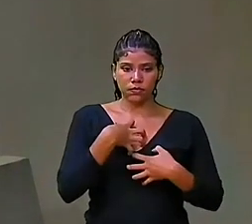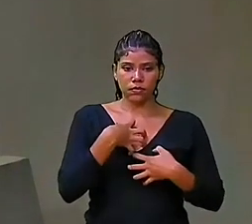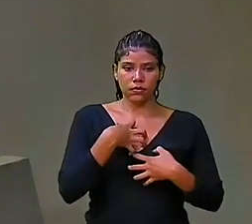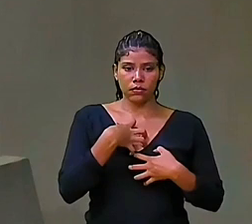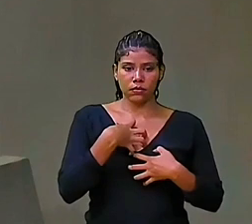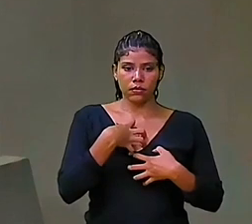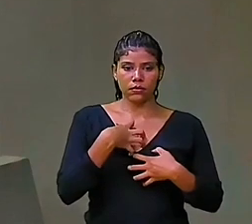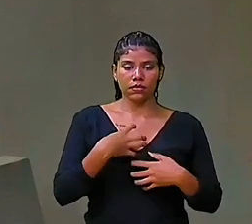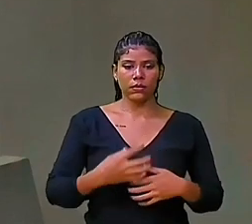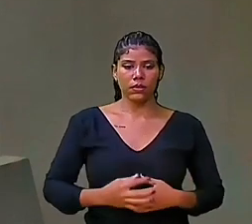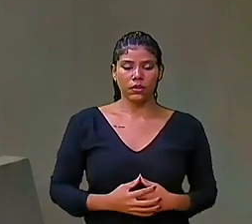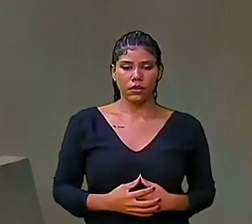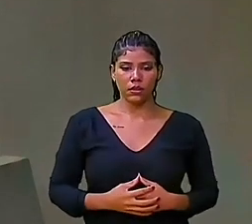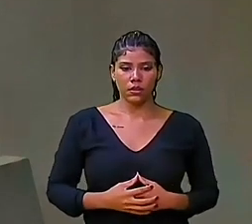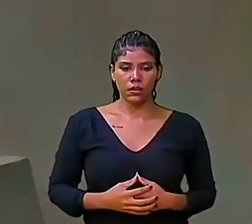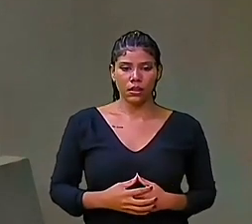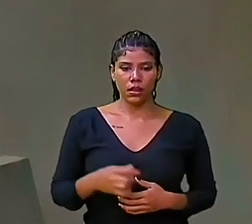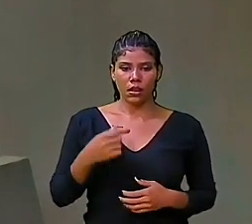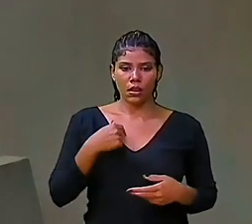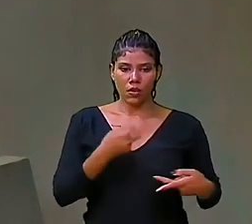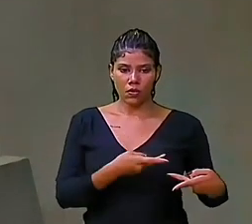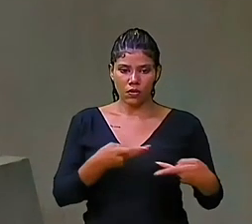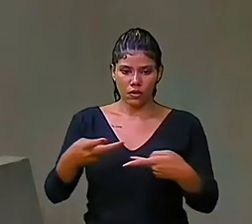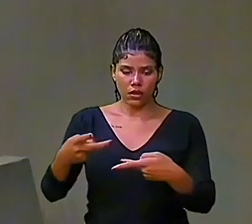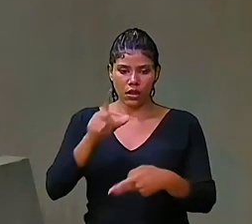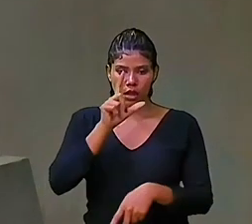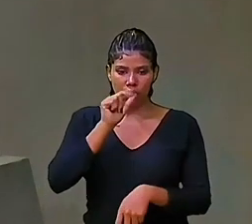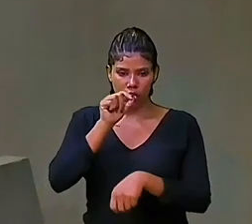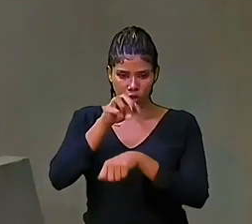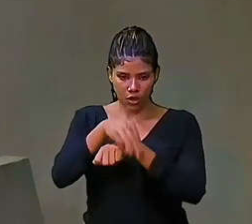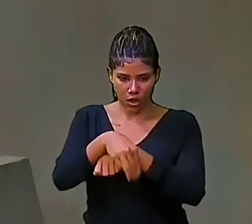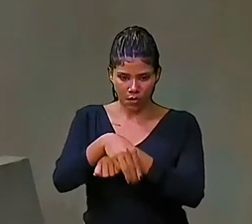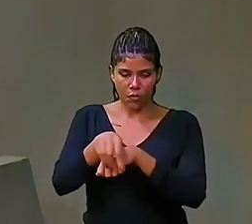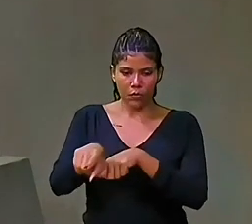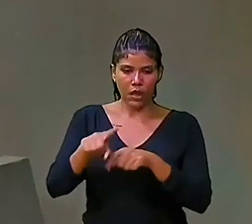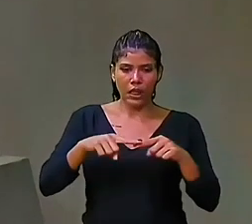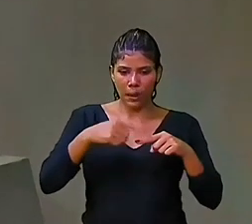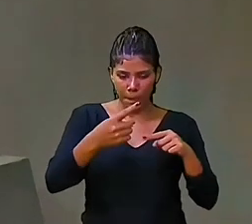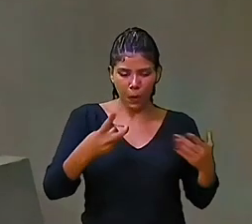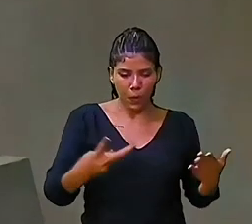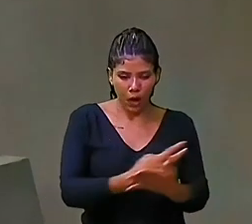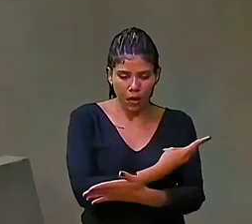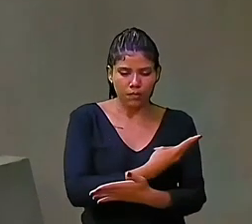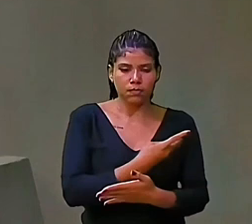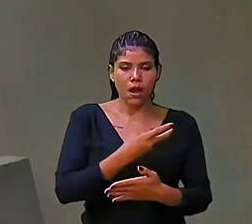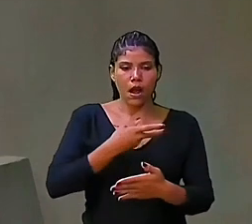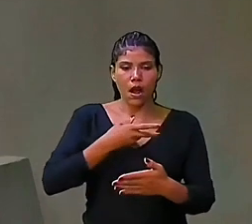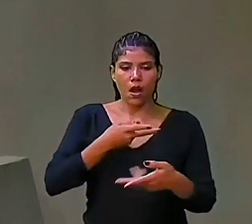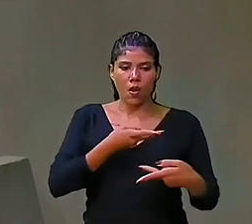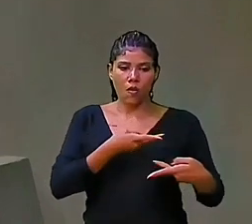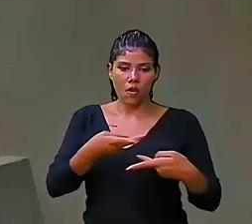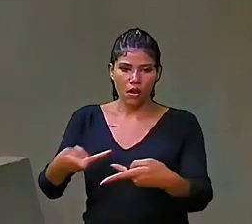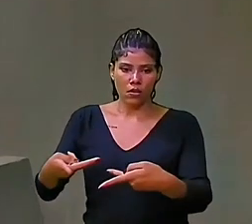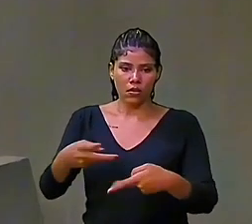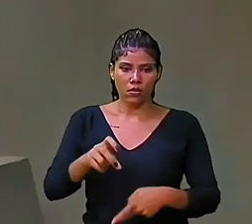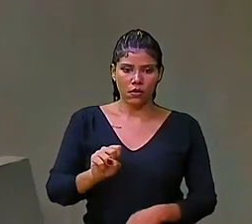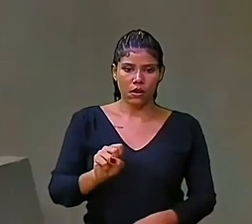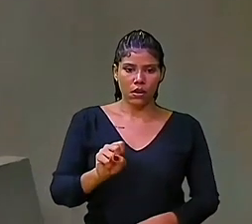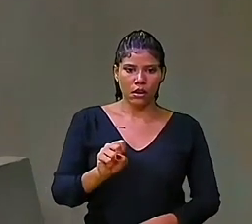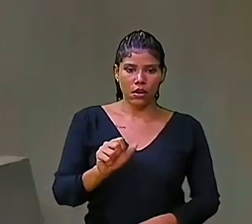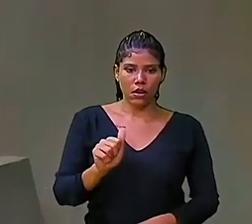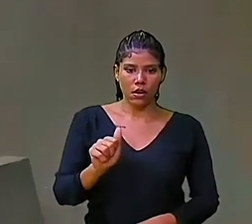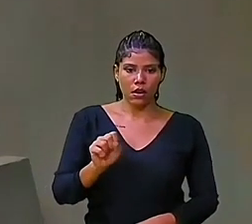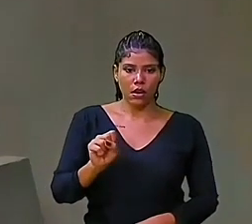voz. Eu fui para Quixaramubim, logo após o assassinato, e fui para o assentamento Canaã. O senhor